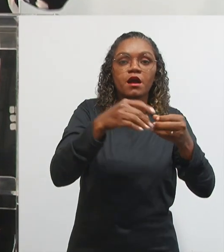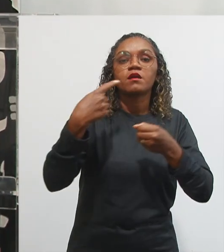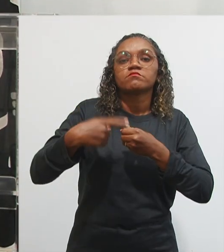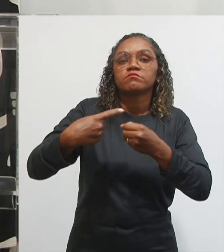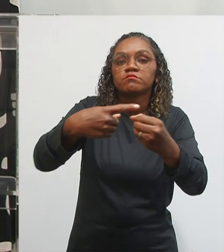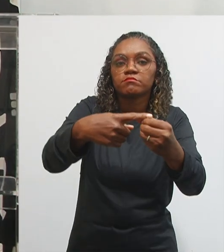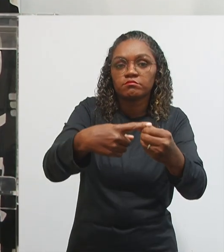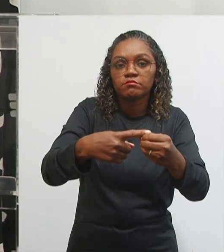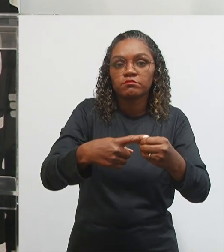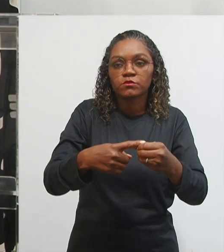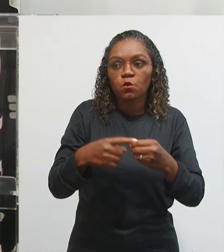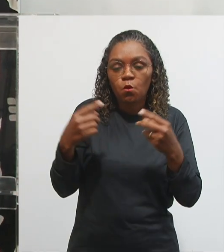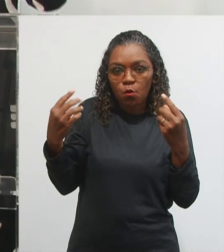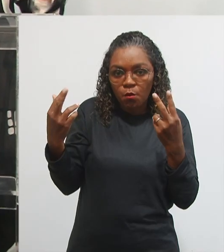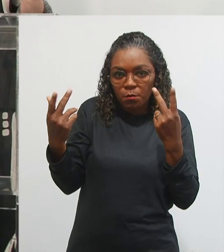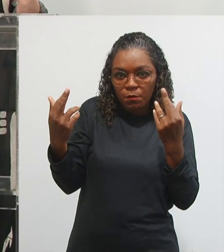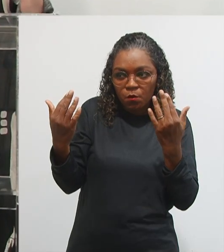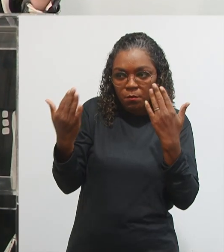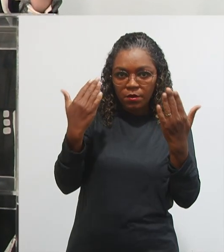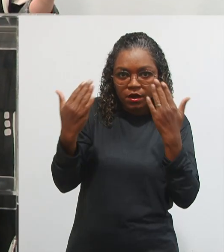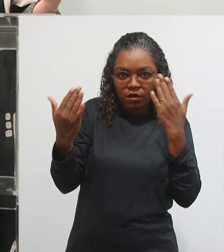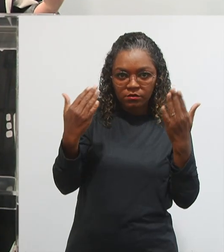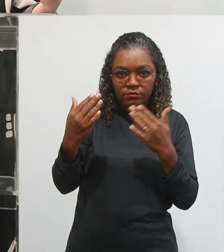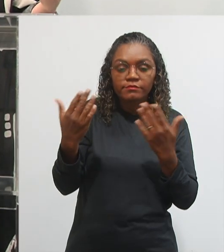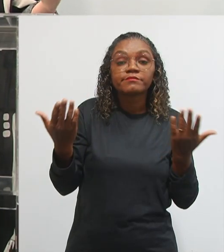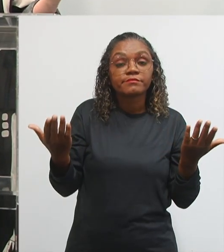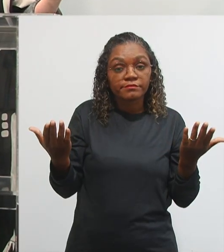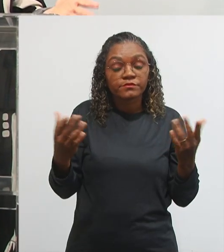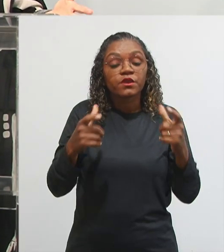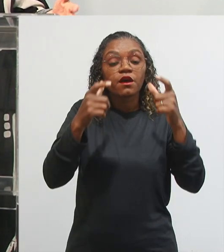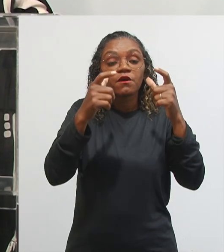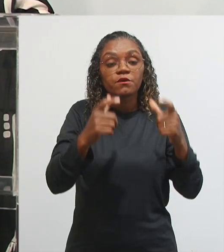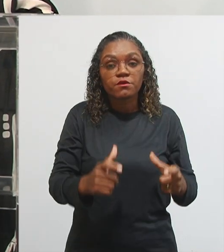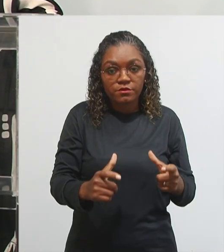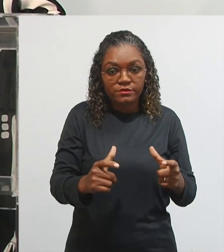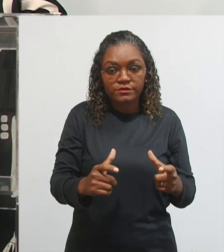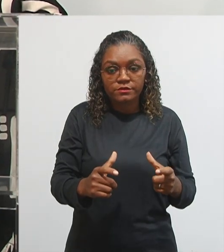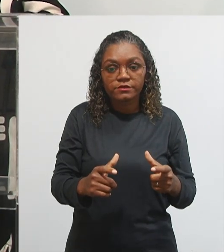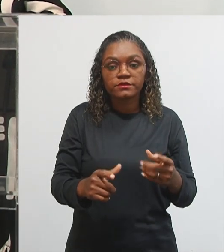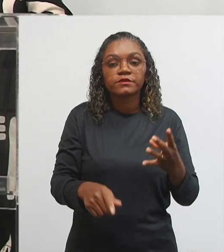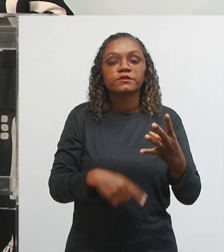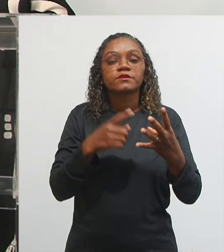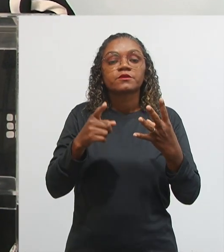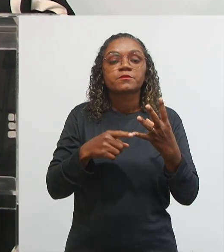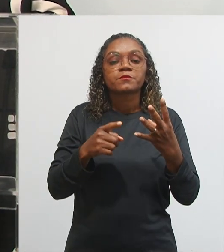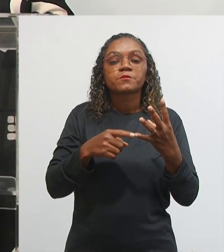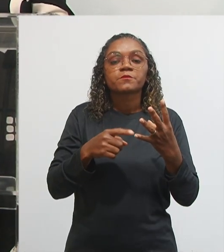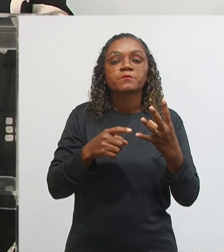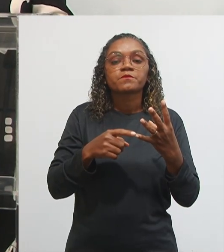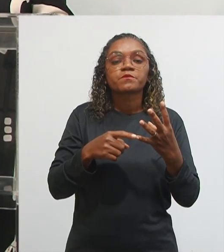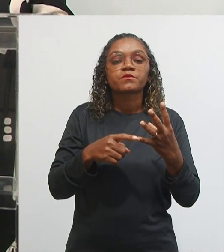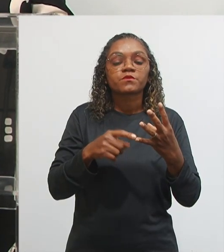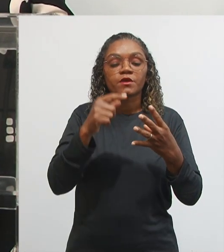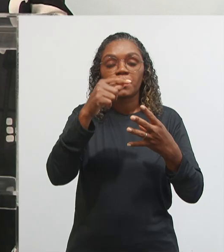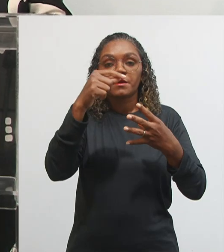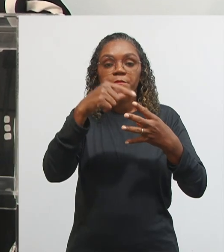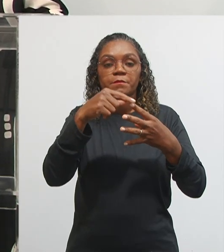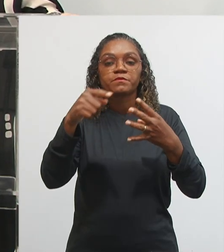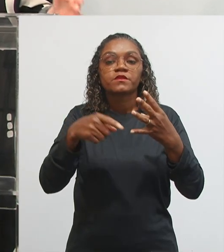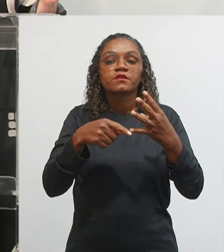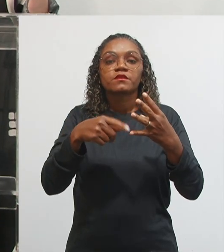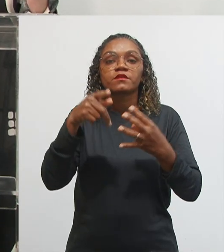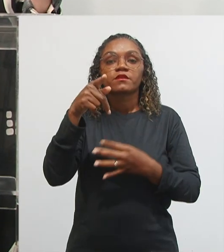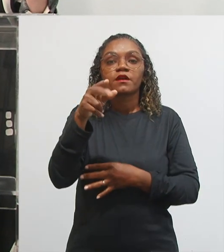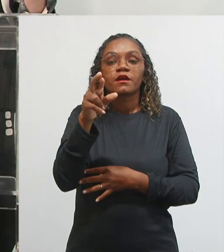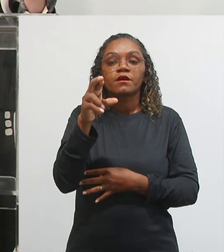estado. Então, esses são os locais onde aquele serviço é oferecido, tá? Então, os 4P e a